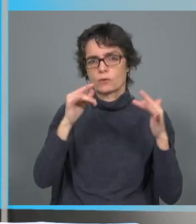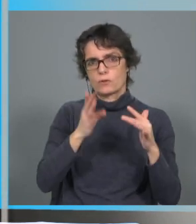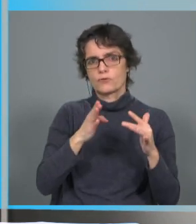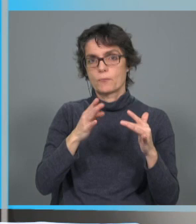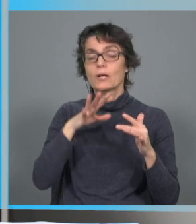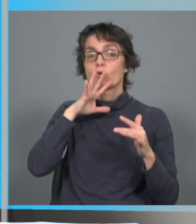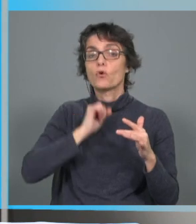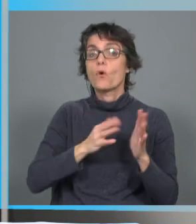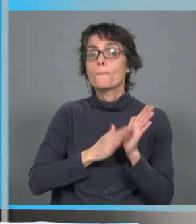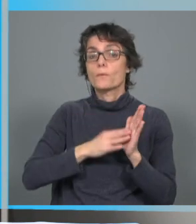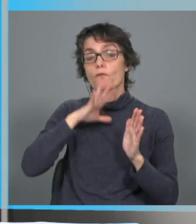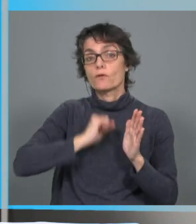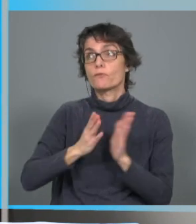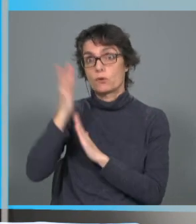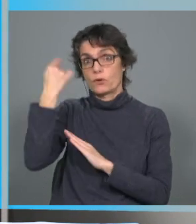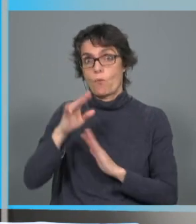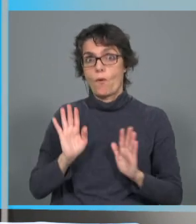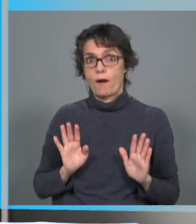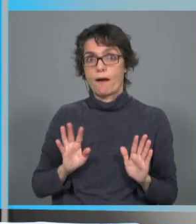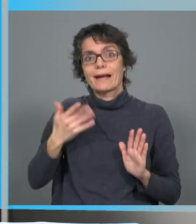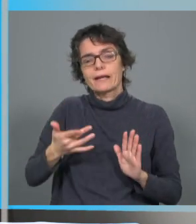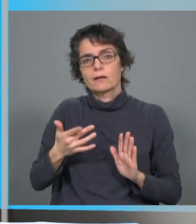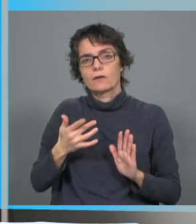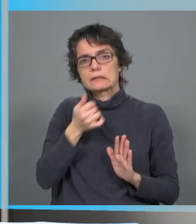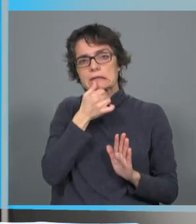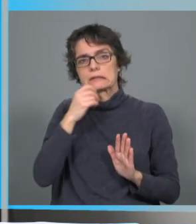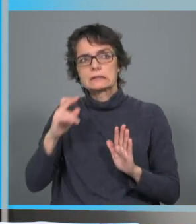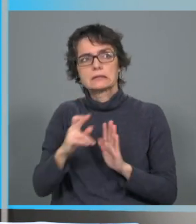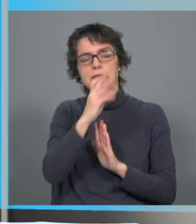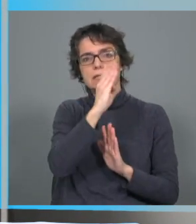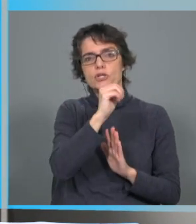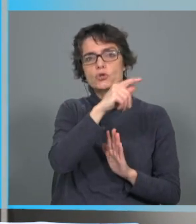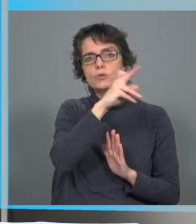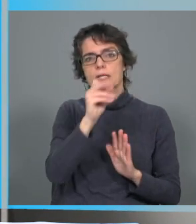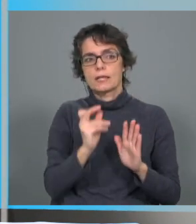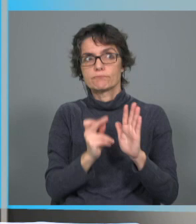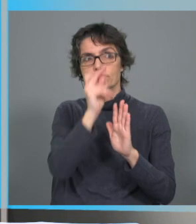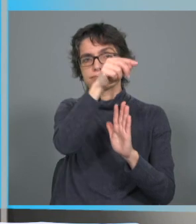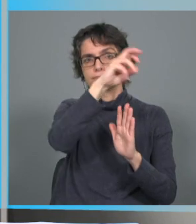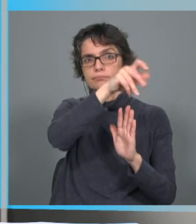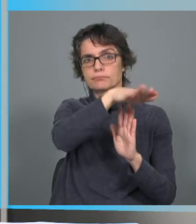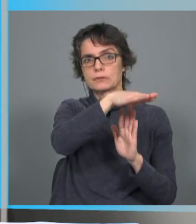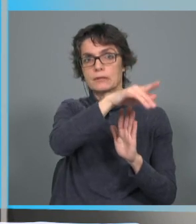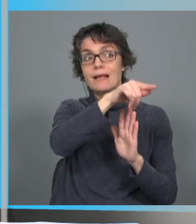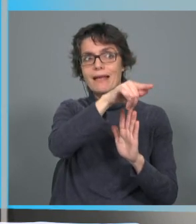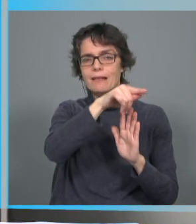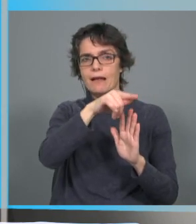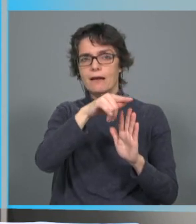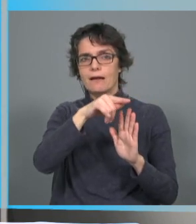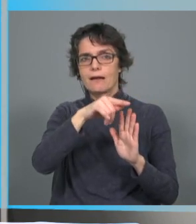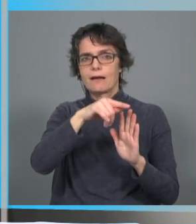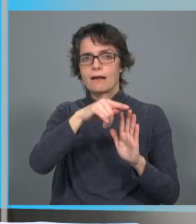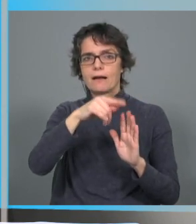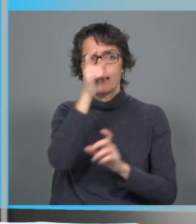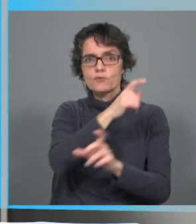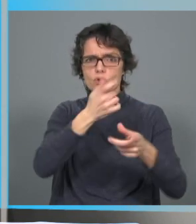vai a caminho de Jerusalém e é lá que corre com os vendilhões do templo. Mas, quer dizer, temos